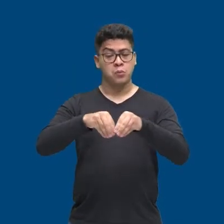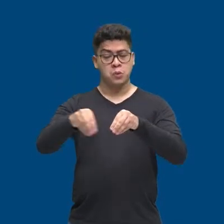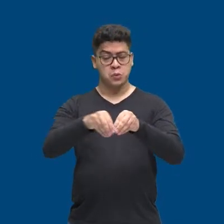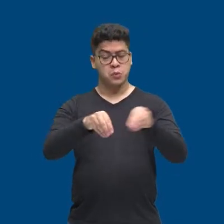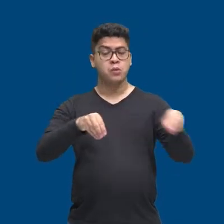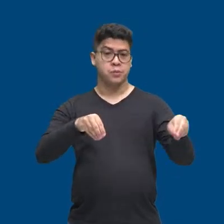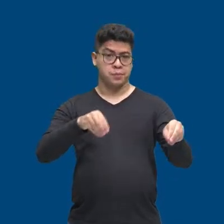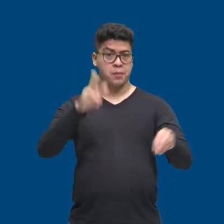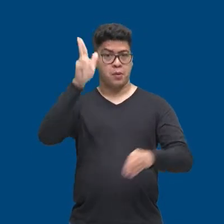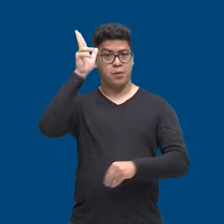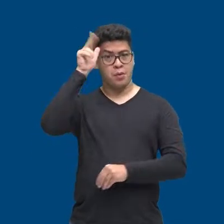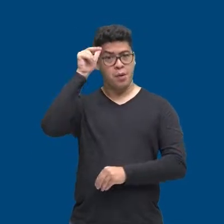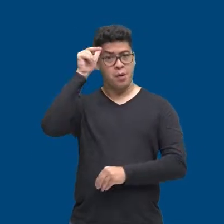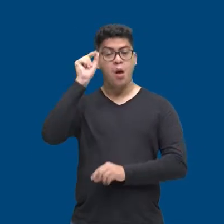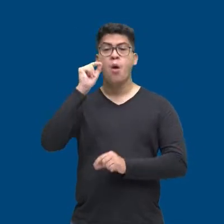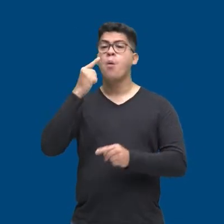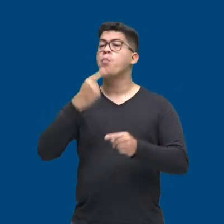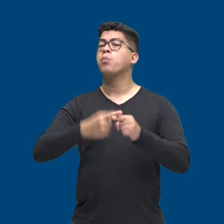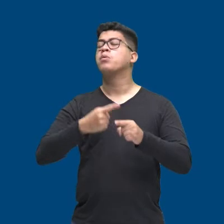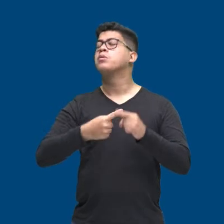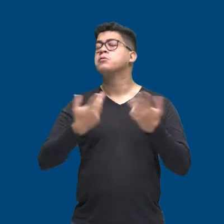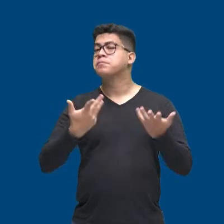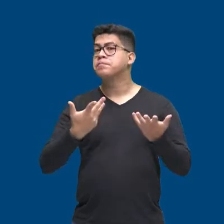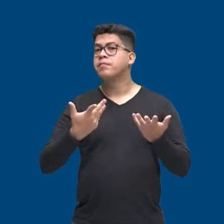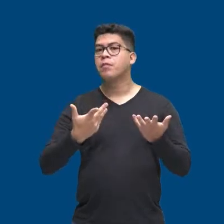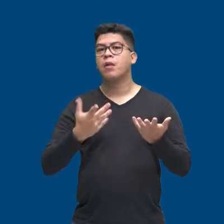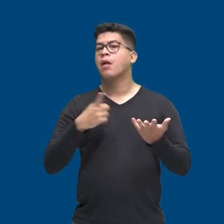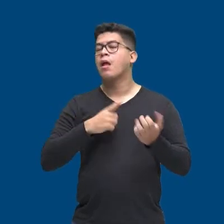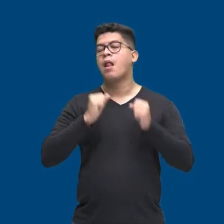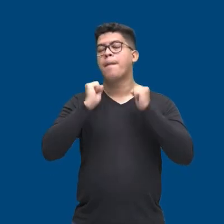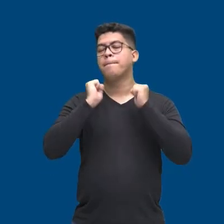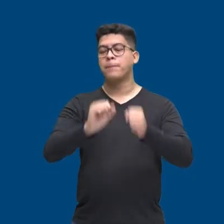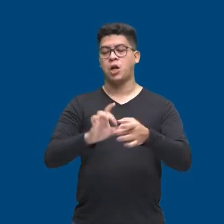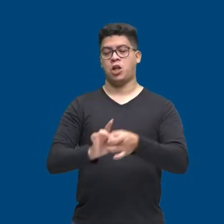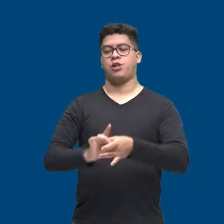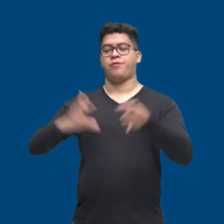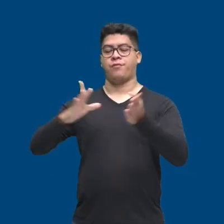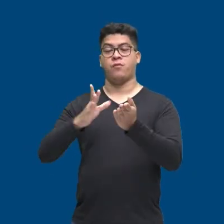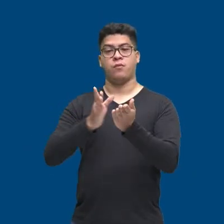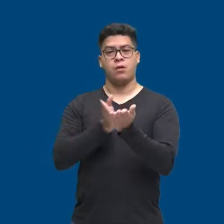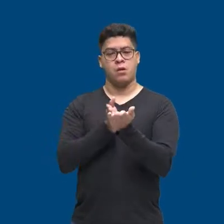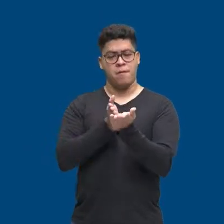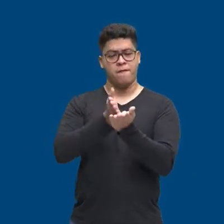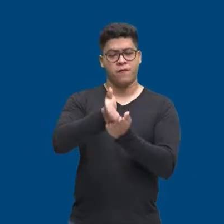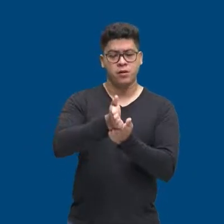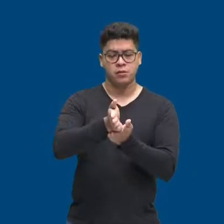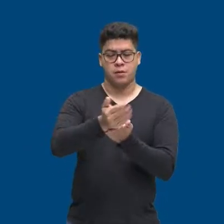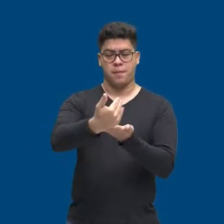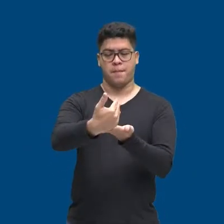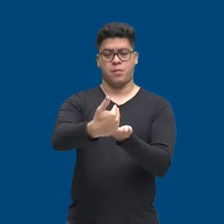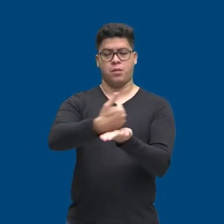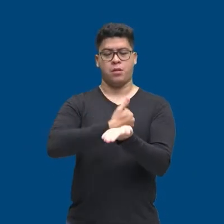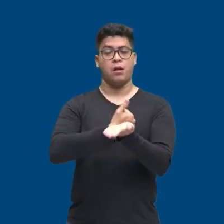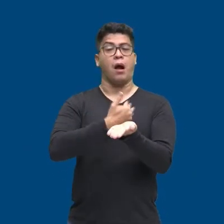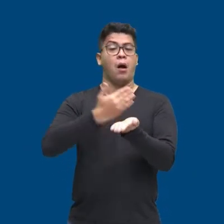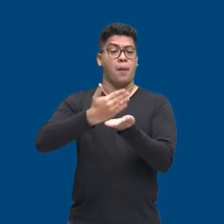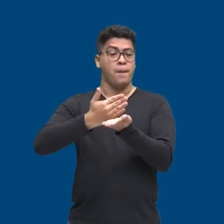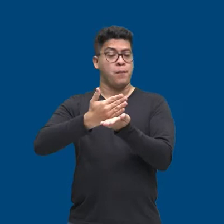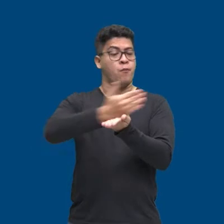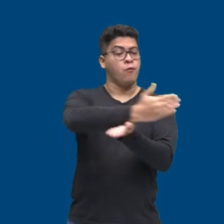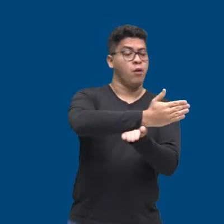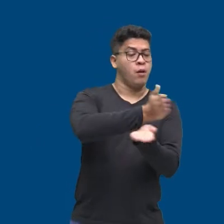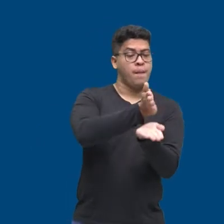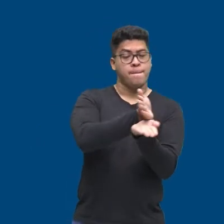porque Professora porque ela pode ir em qualquer direção quantas casas ela quiser ou seja vamos supor que não